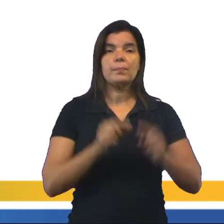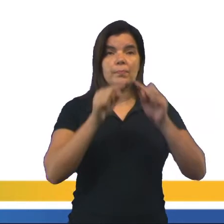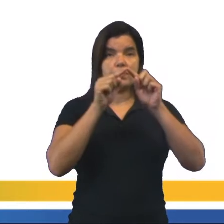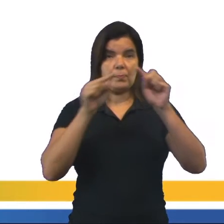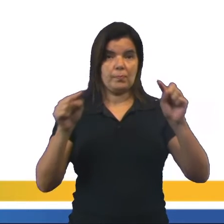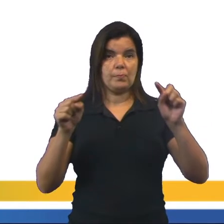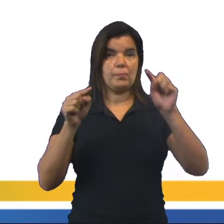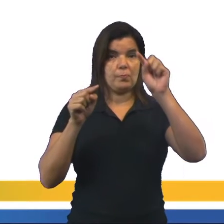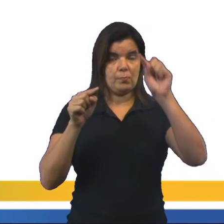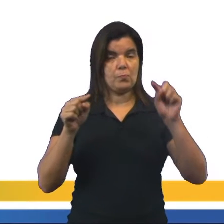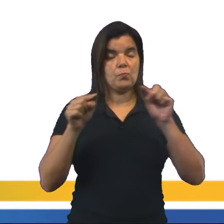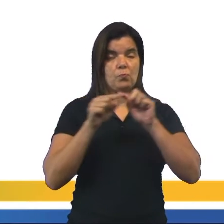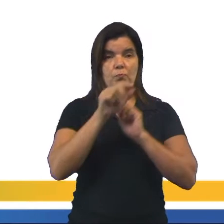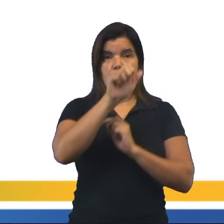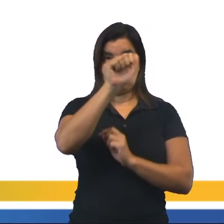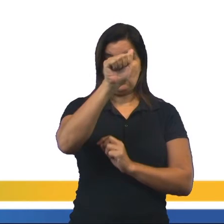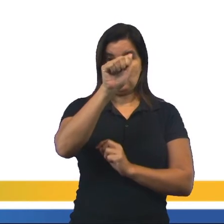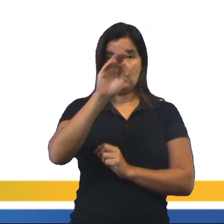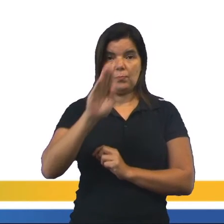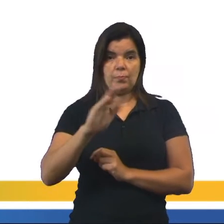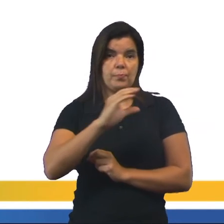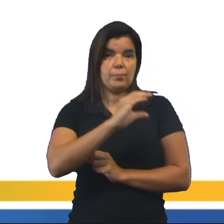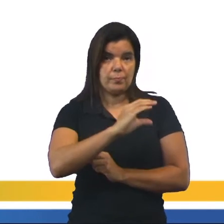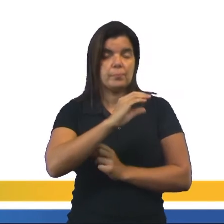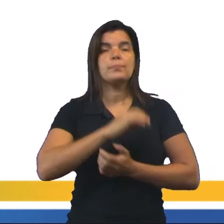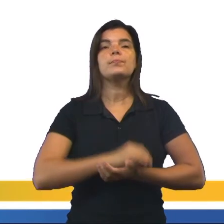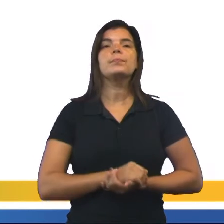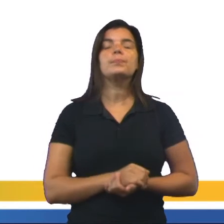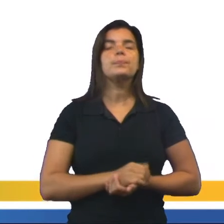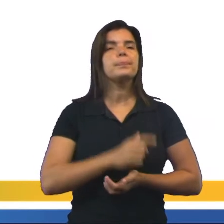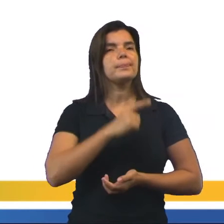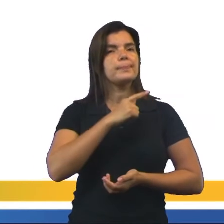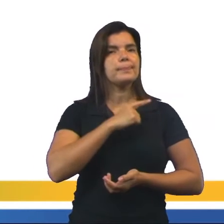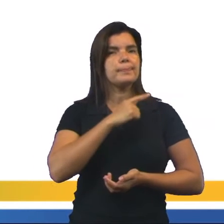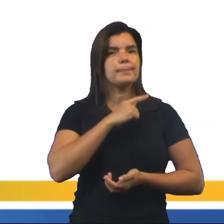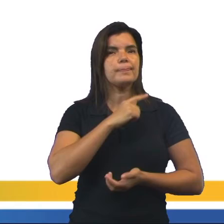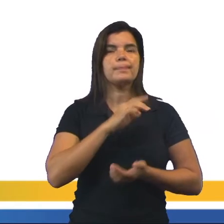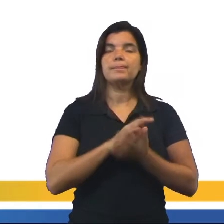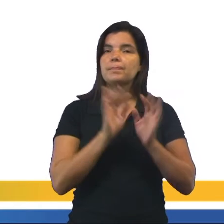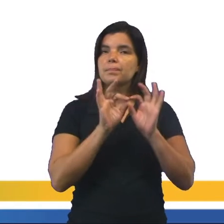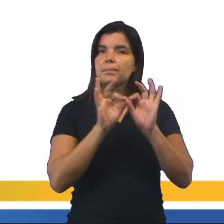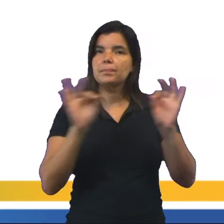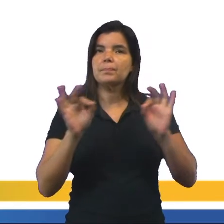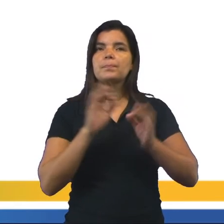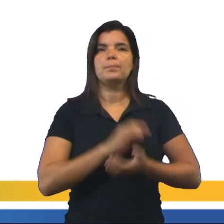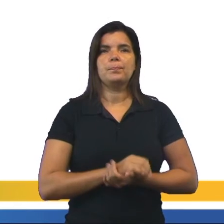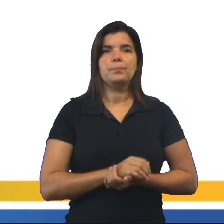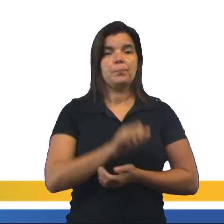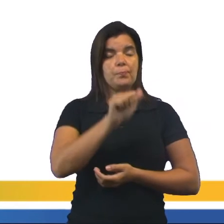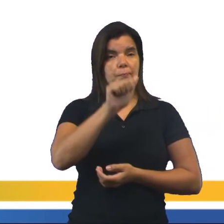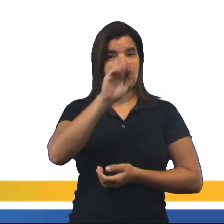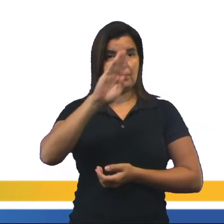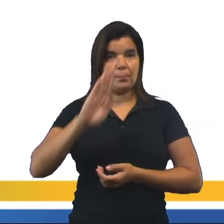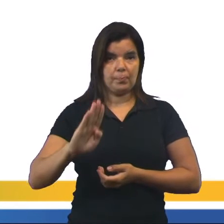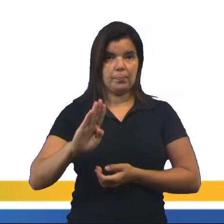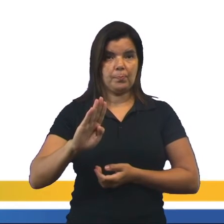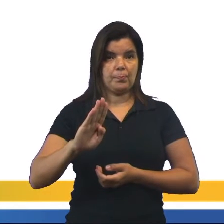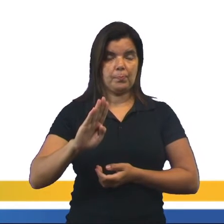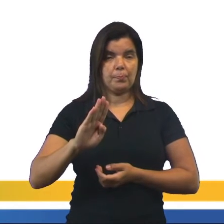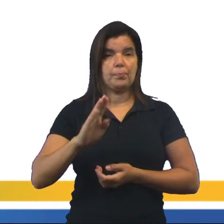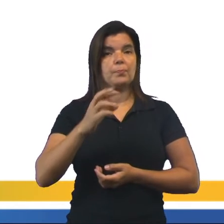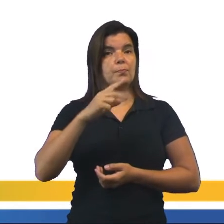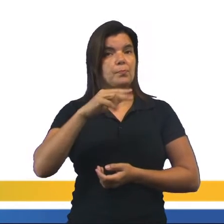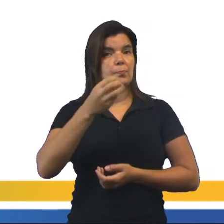Em um triângulo ABC, temos as seguintes medidas. AB igual